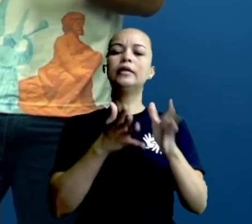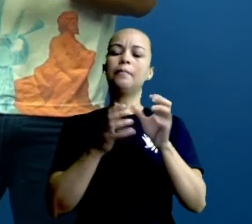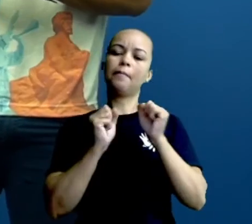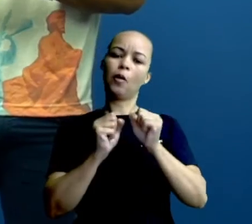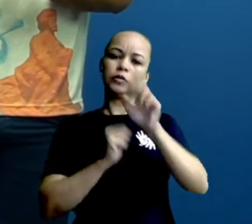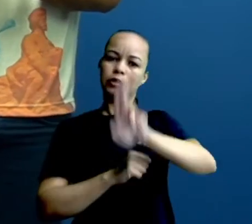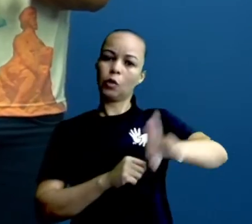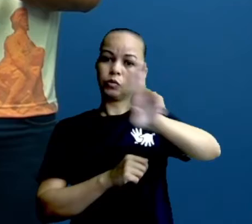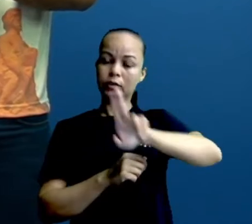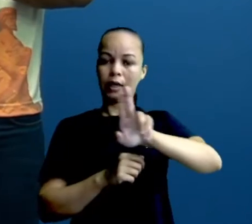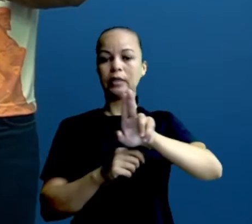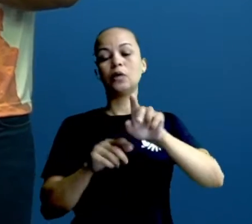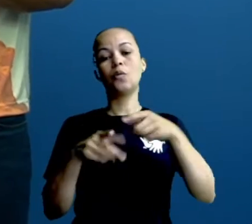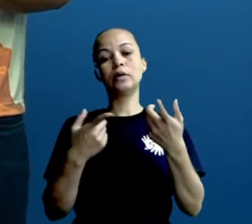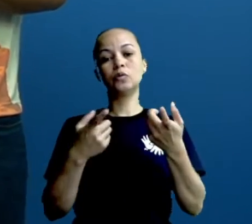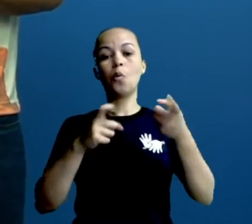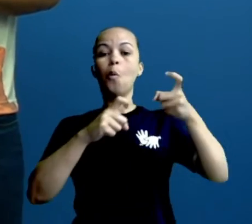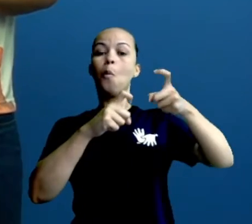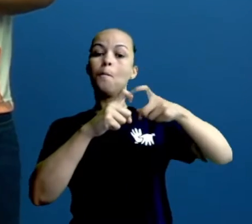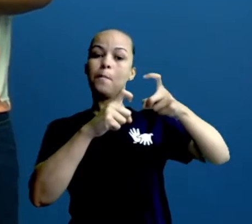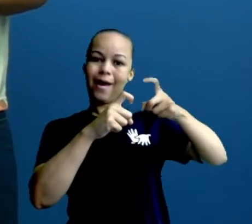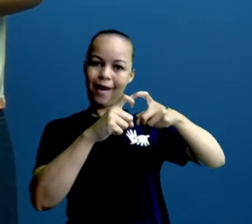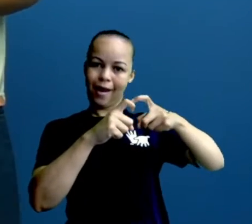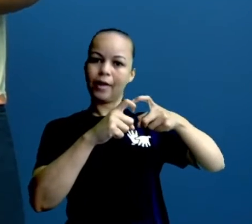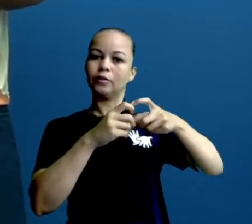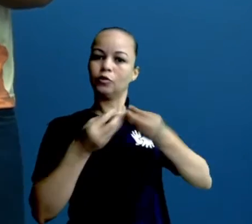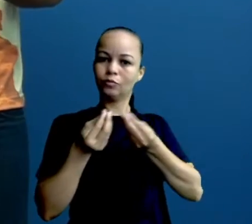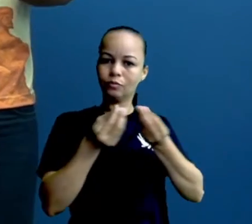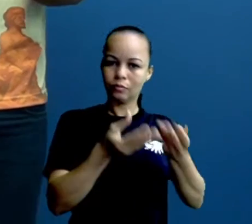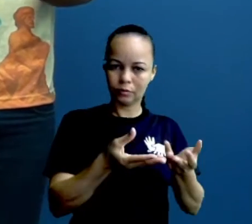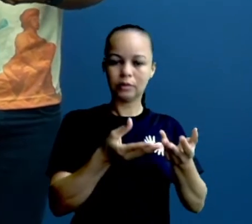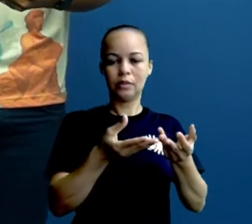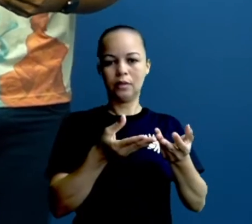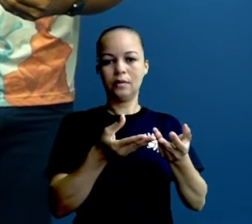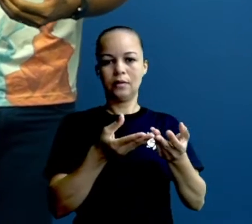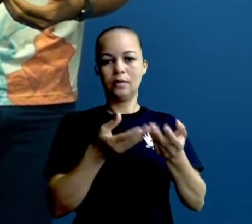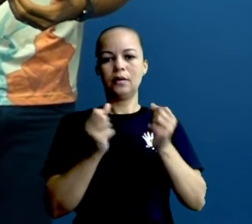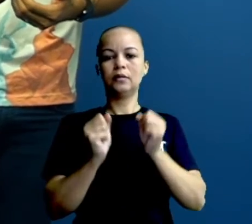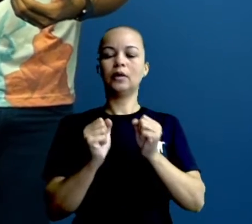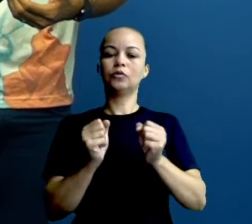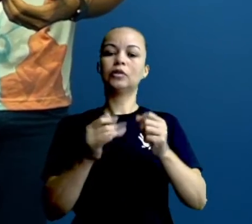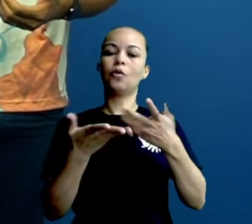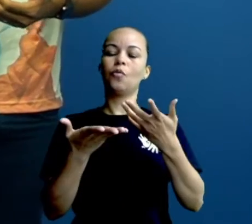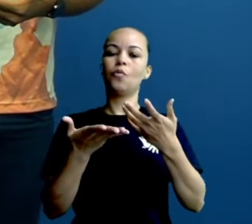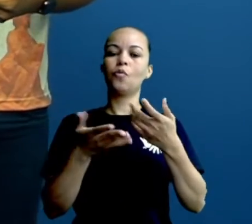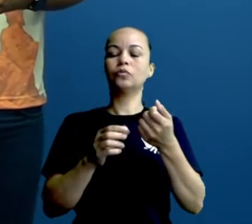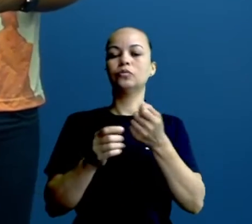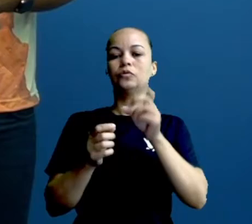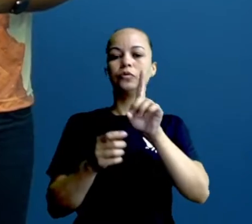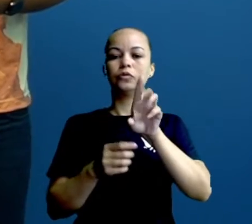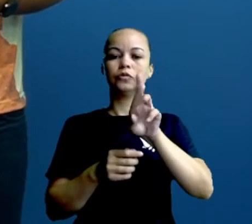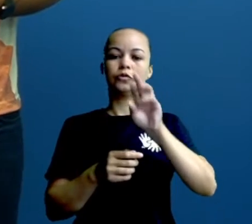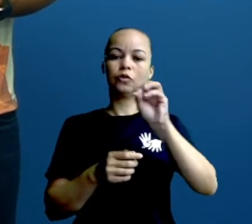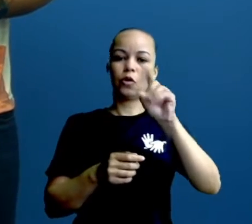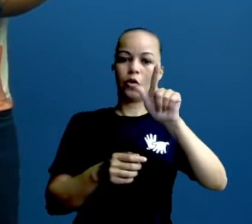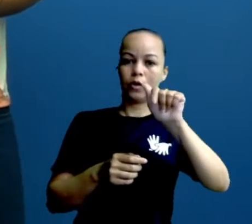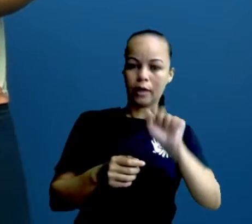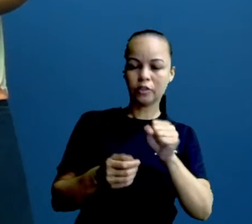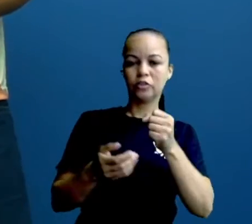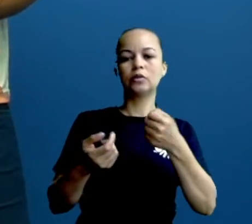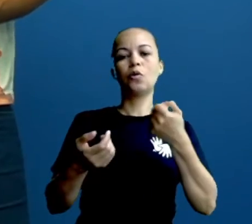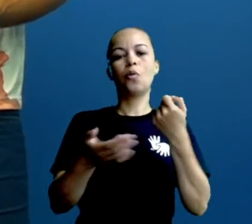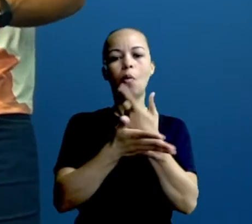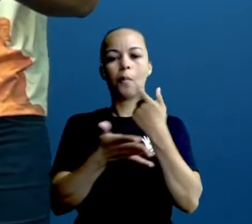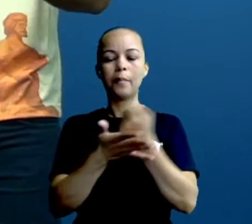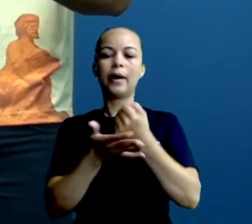utilizadas apenas quando são indicadas por um médico, tá certo? São aquelas drogas que são compradas nas farmácias com a receita